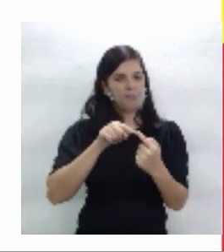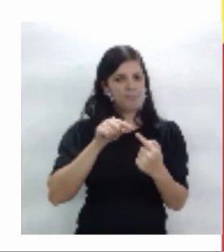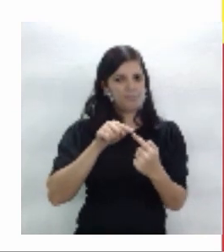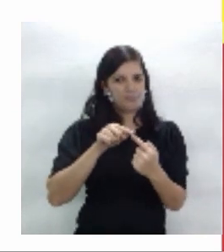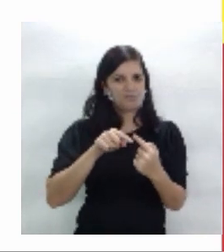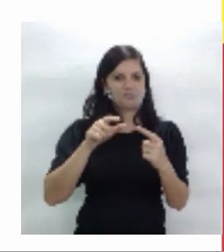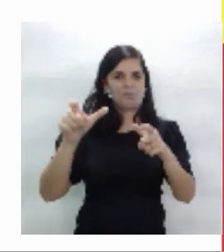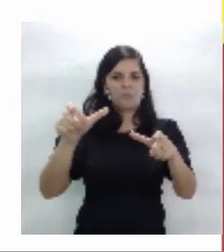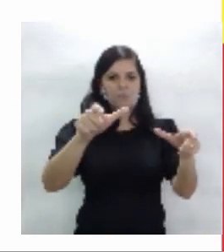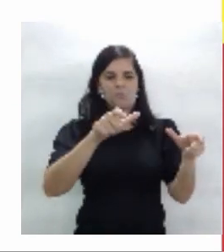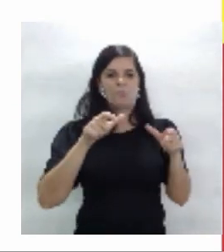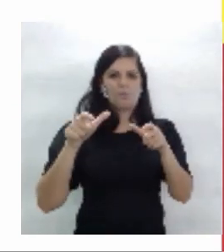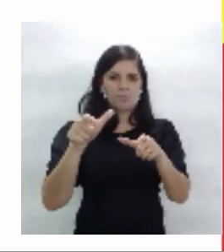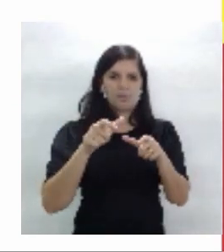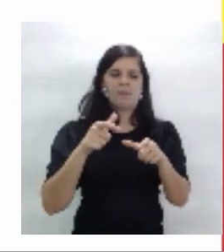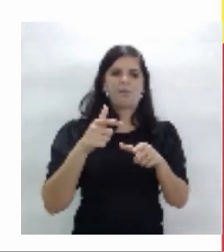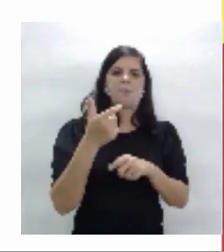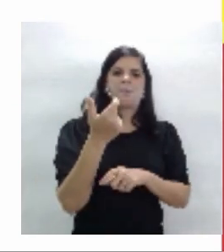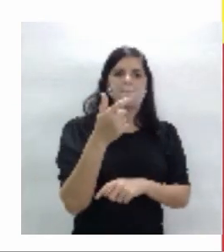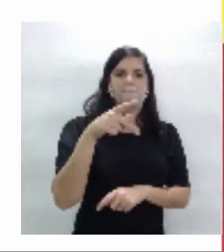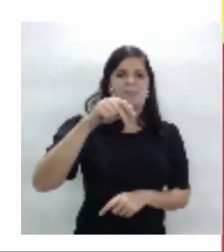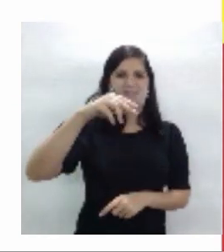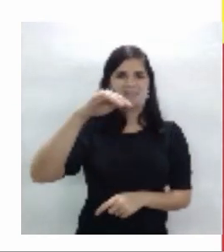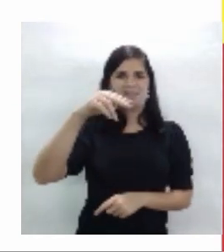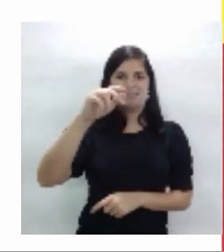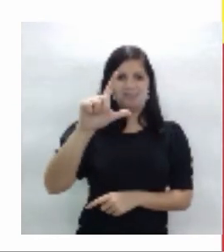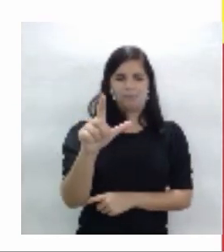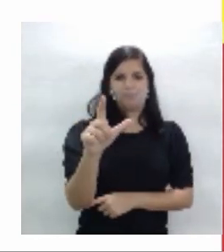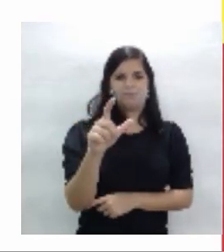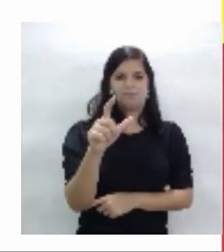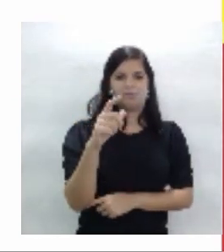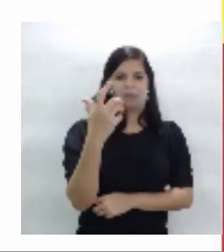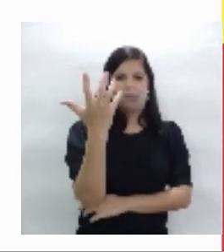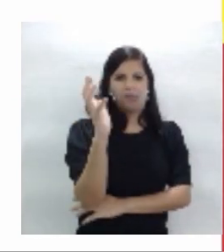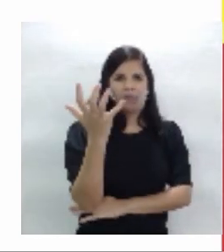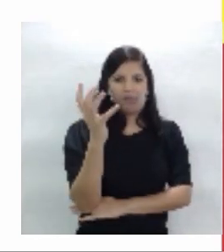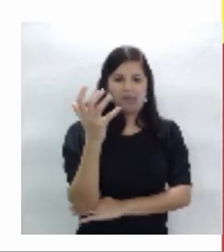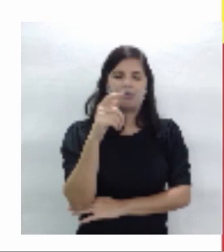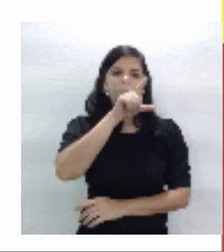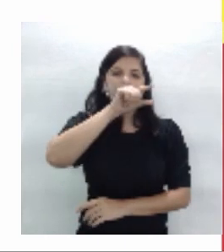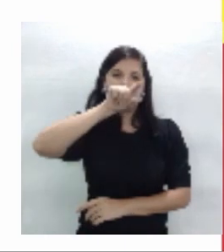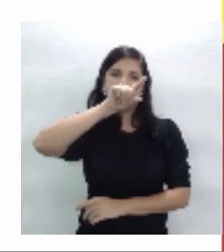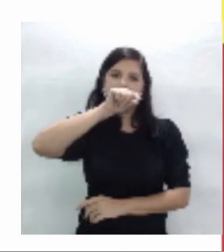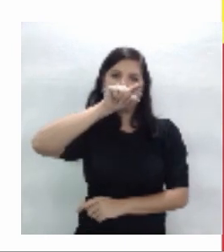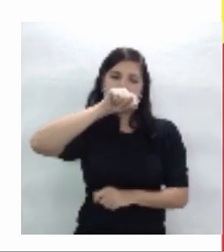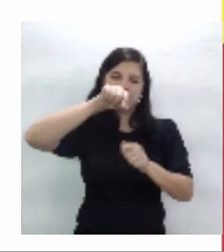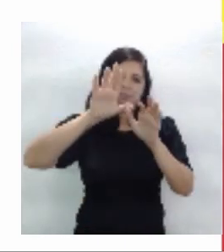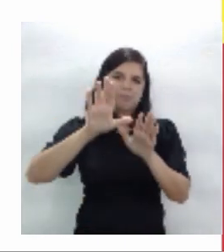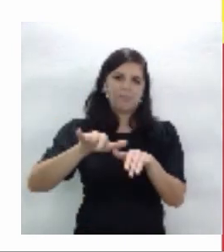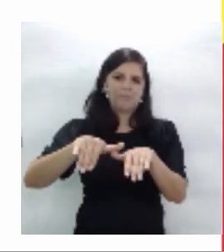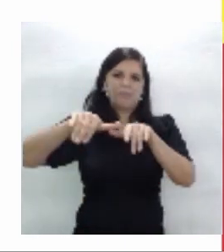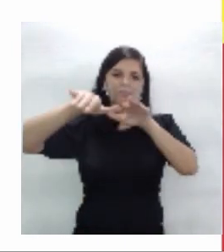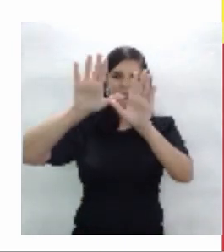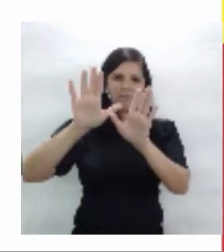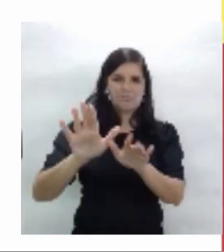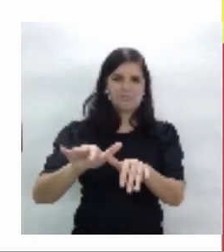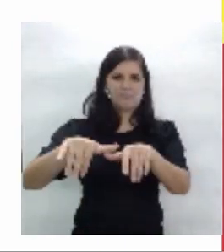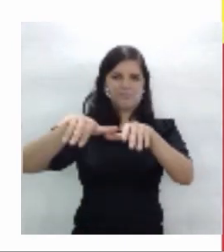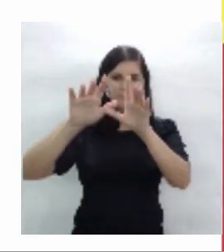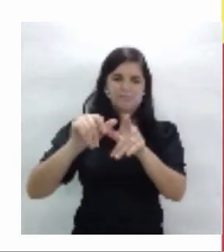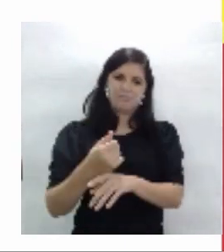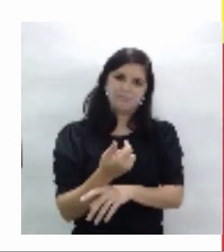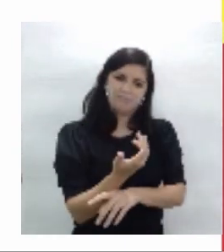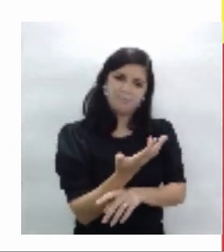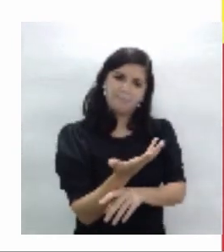representa o ambiente do Pantanal. Então, vocês conseguem ver muitas aves, você consegue ver aí muitas espécies de